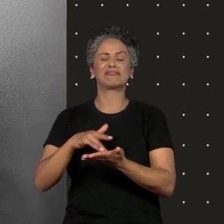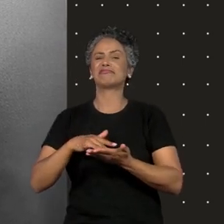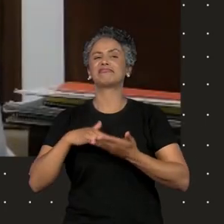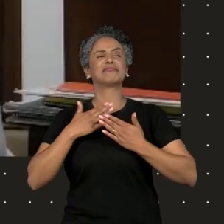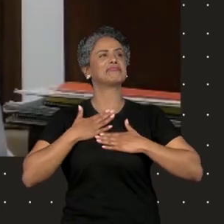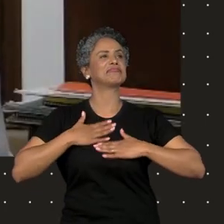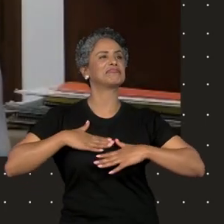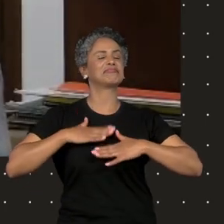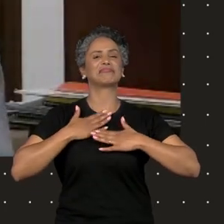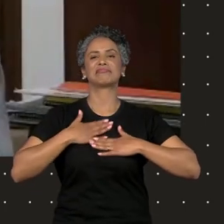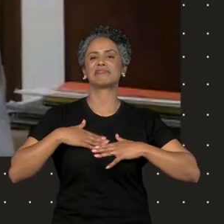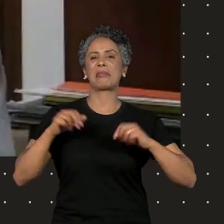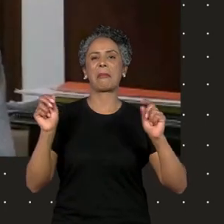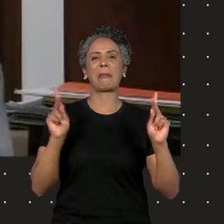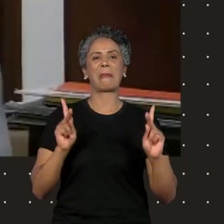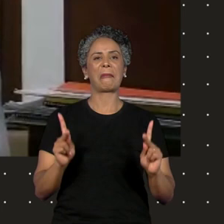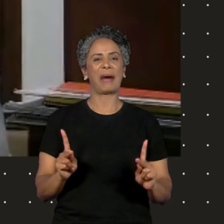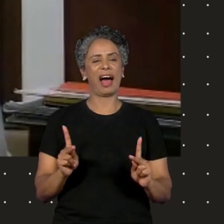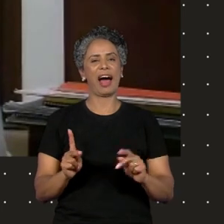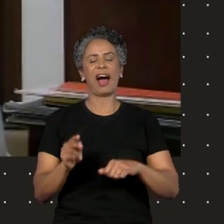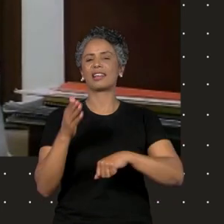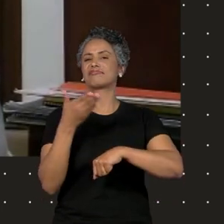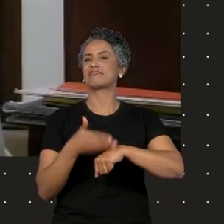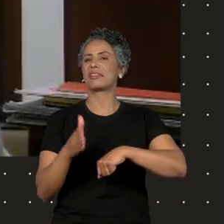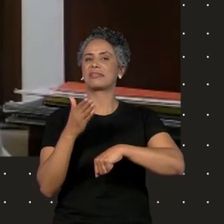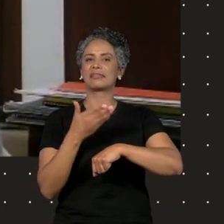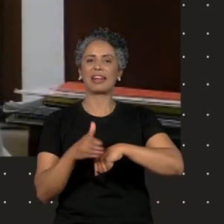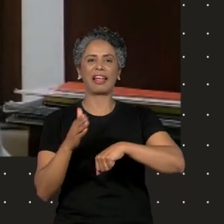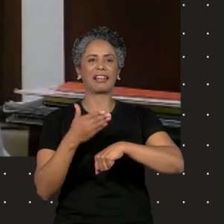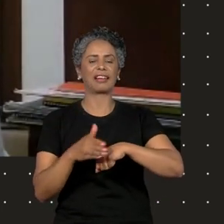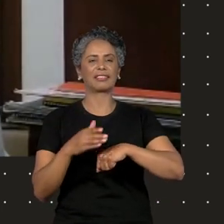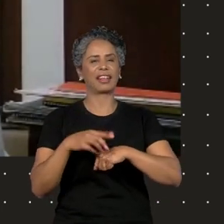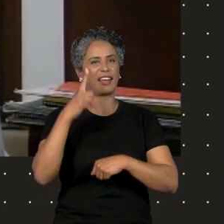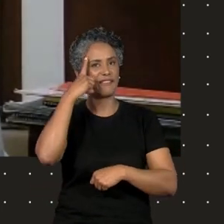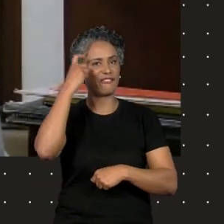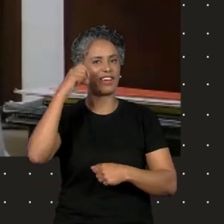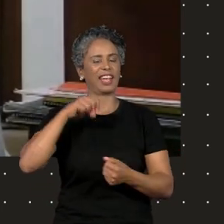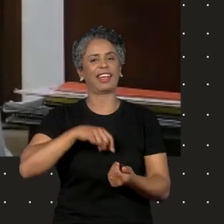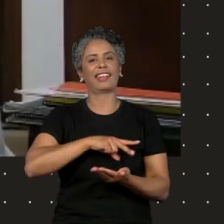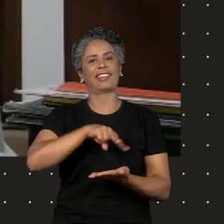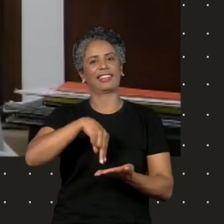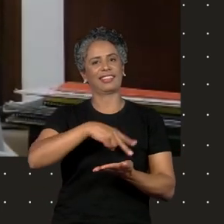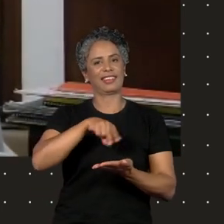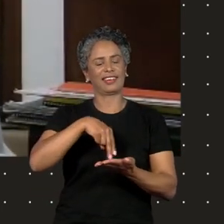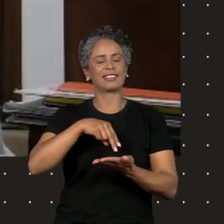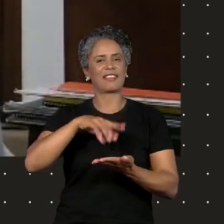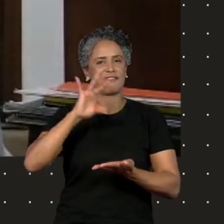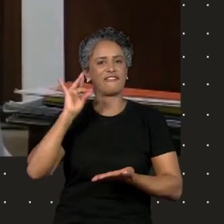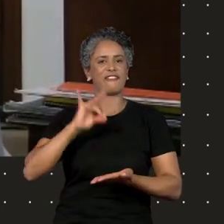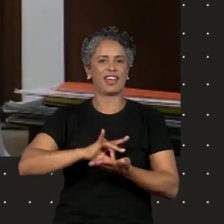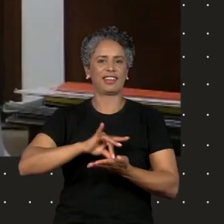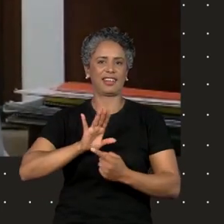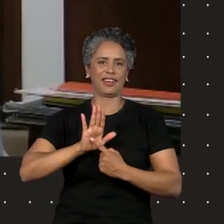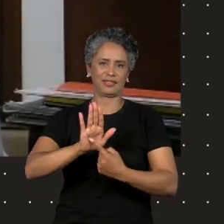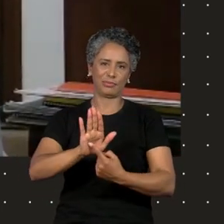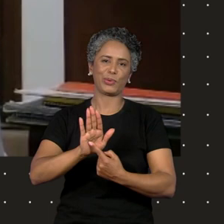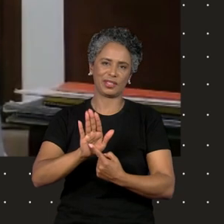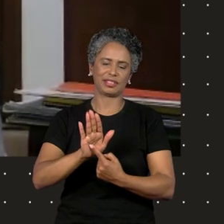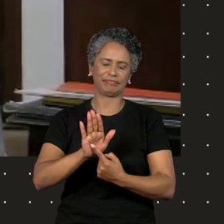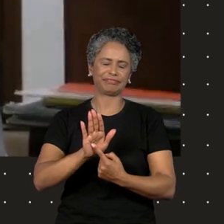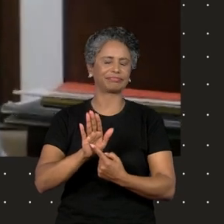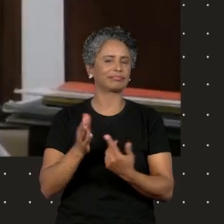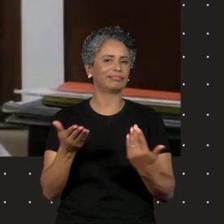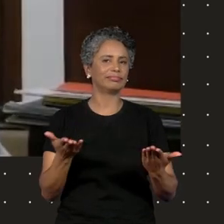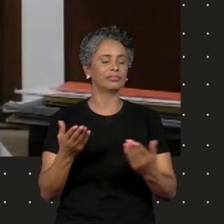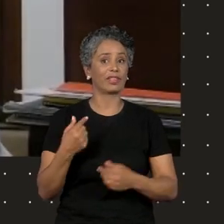aquele que coreografou a verdade através da dança. Eu fiz uma experiência e tive